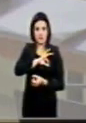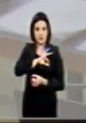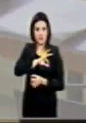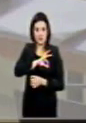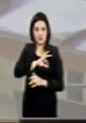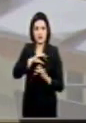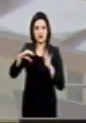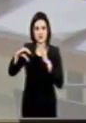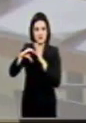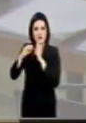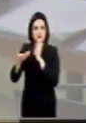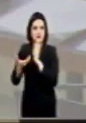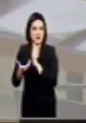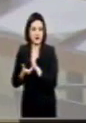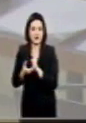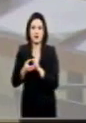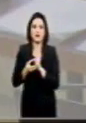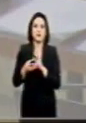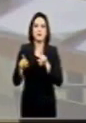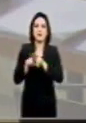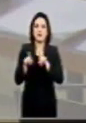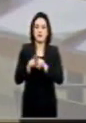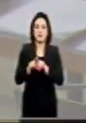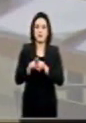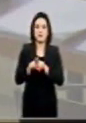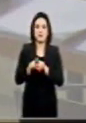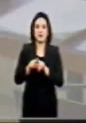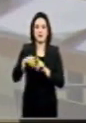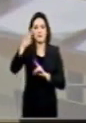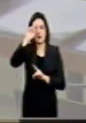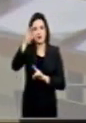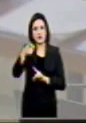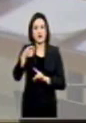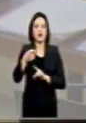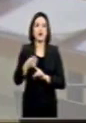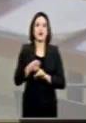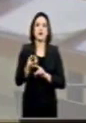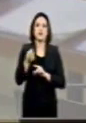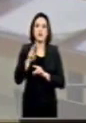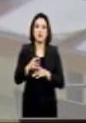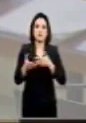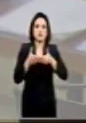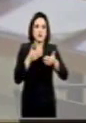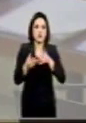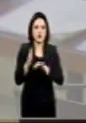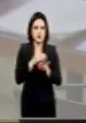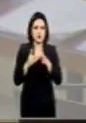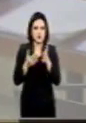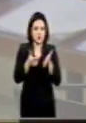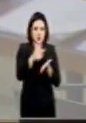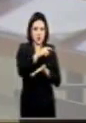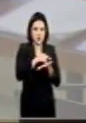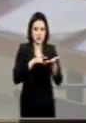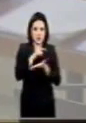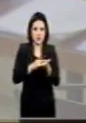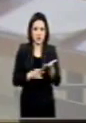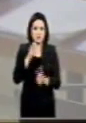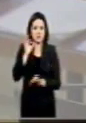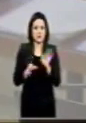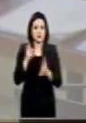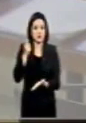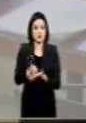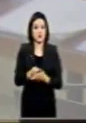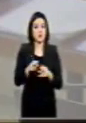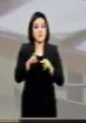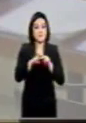que inexistentes mandato ou independência a tutelar. Daí a plena possibilidade de que,